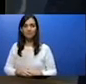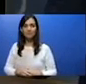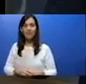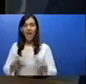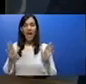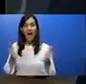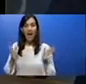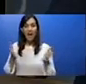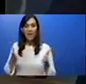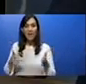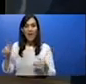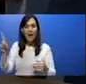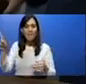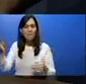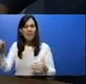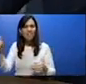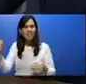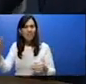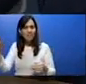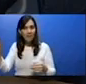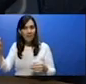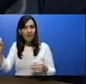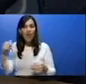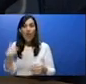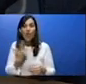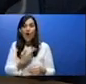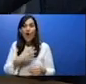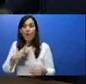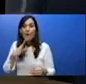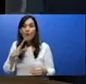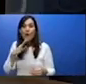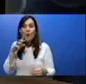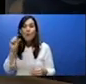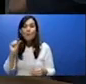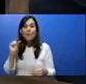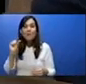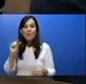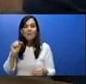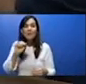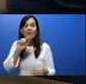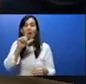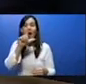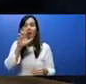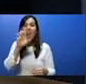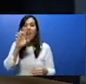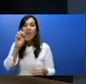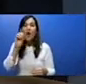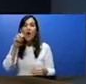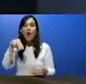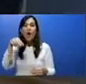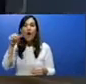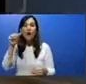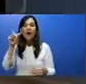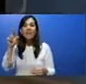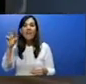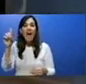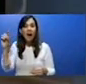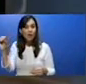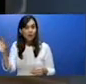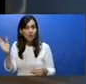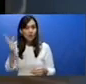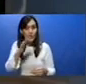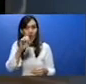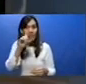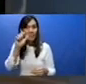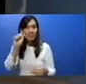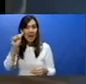Agora, na página 10, nós vamos conhecer um pouquinho, tá, sobre o Leonardo da Vinci. 550